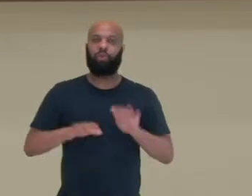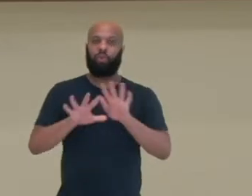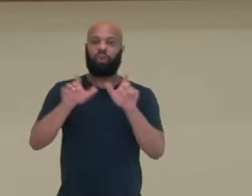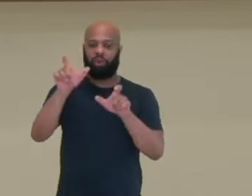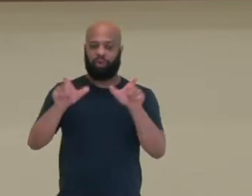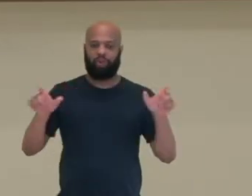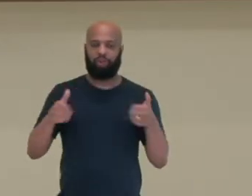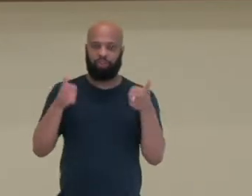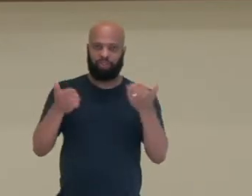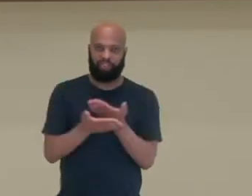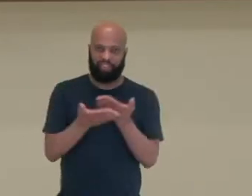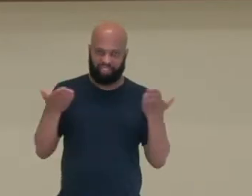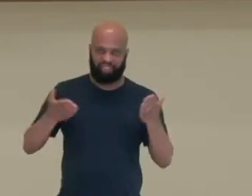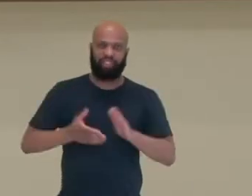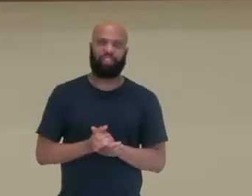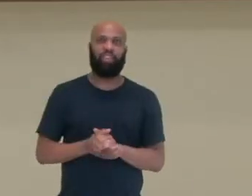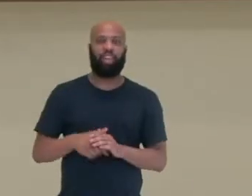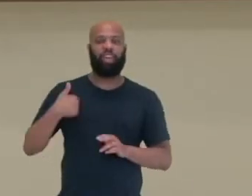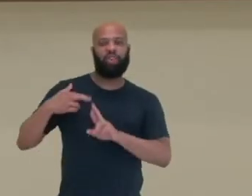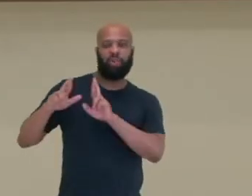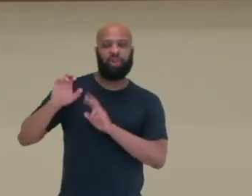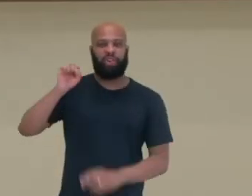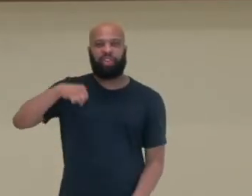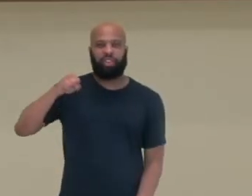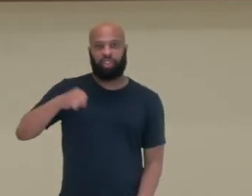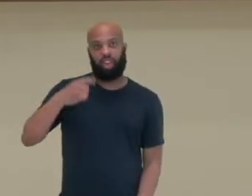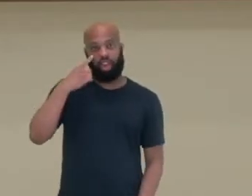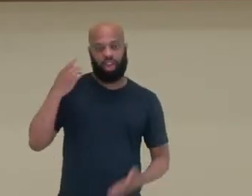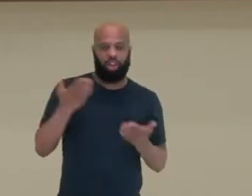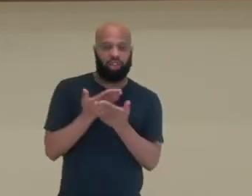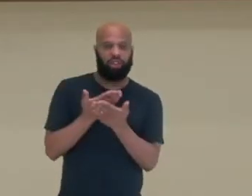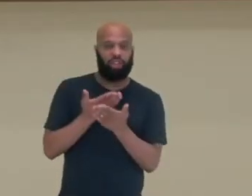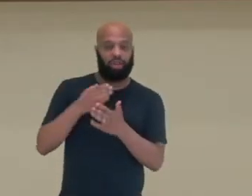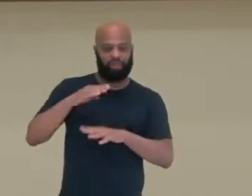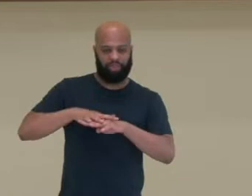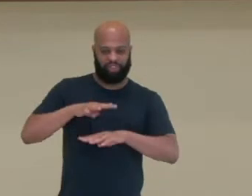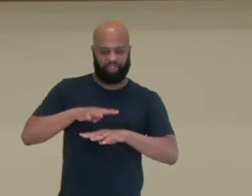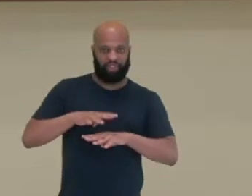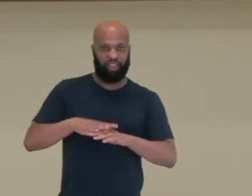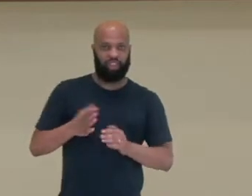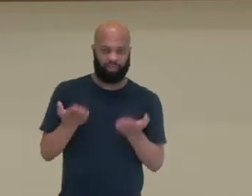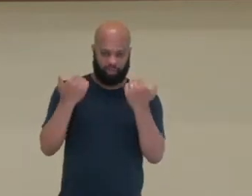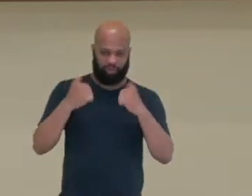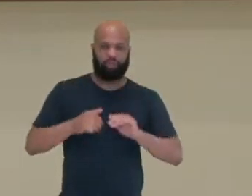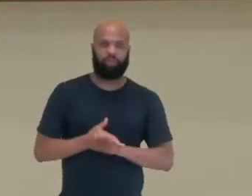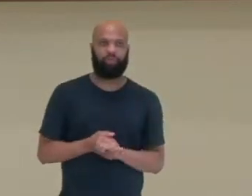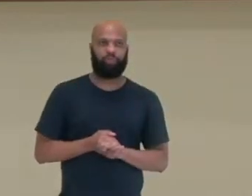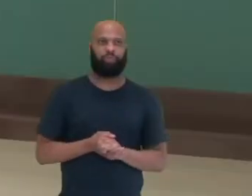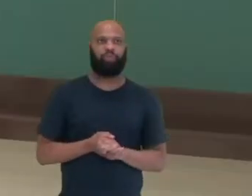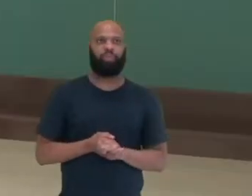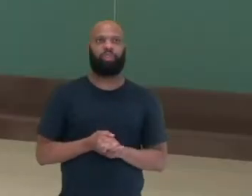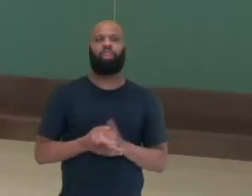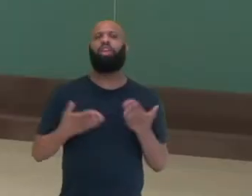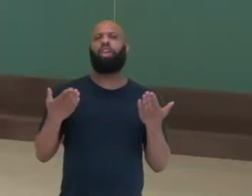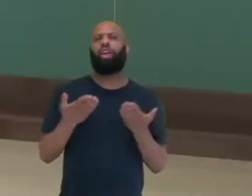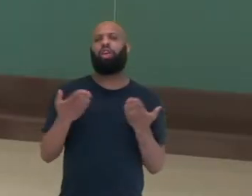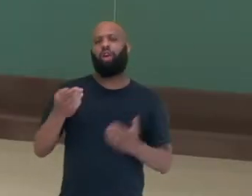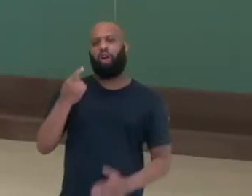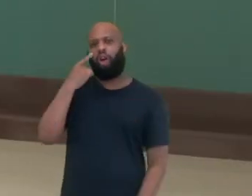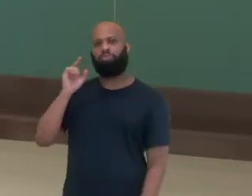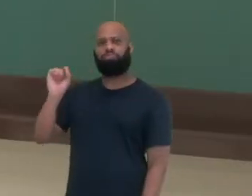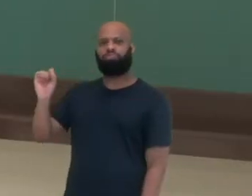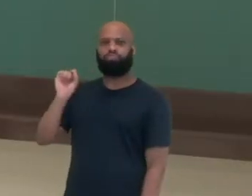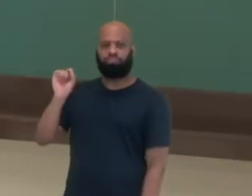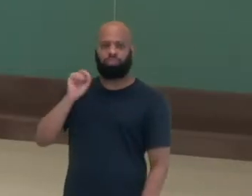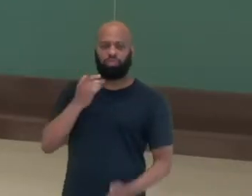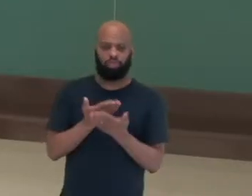Oi, pessoal, tudo bem aí com vocês? Espero que sim, hein? Bora lá estudar um pouquinho de matemática? Vem comigo! Então, o que nós vamos falar aqui